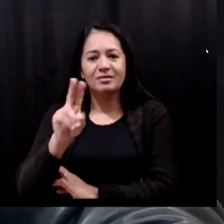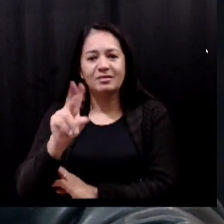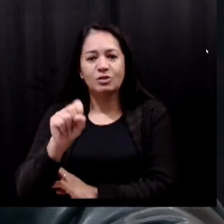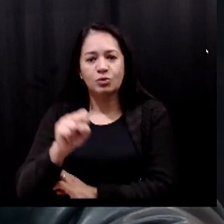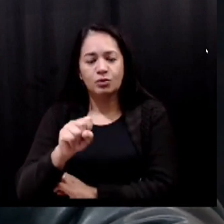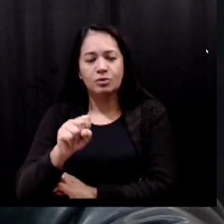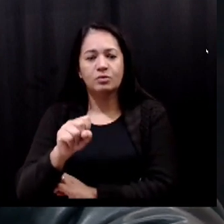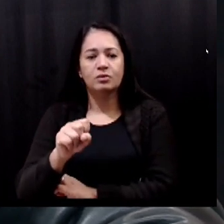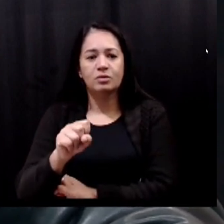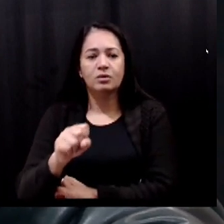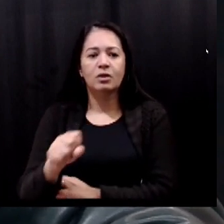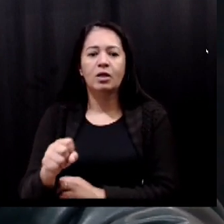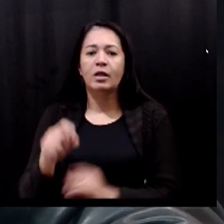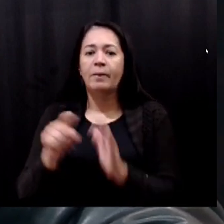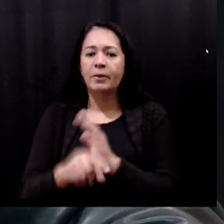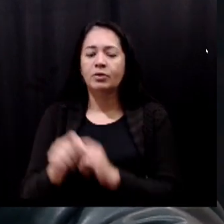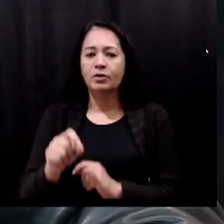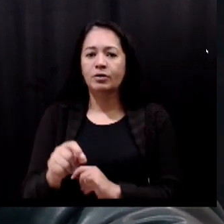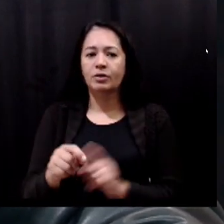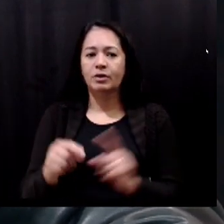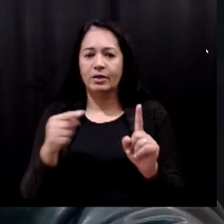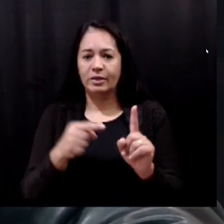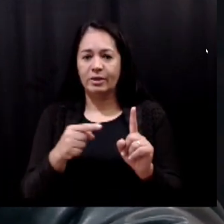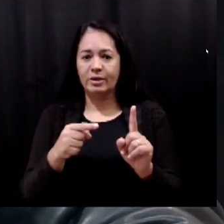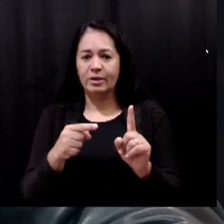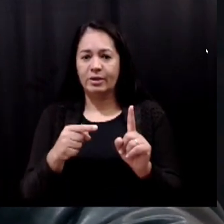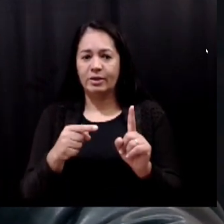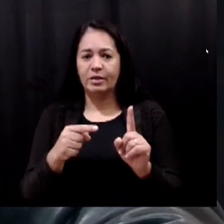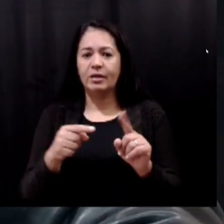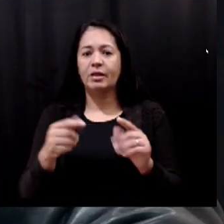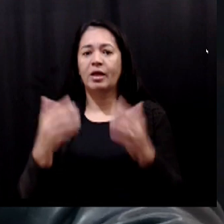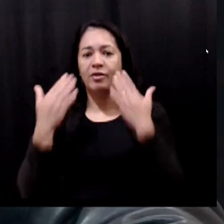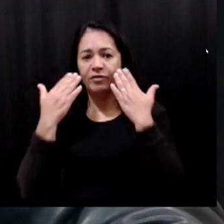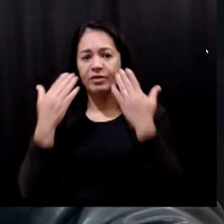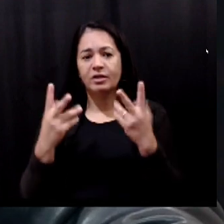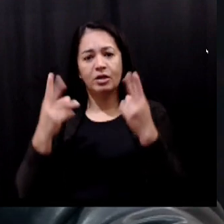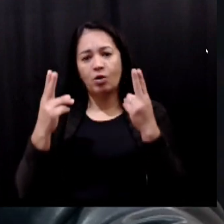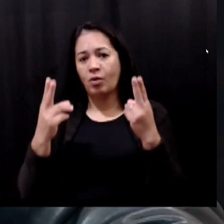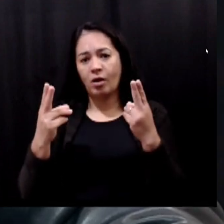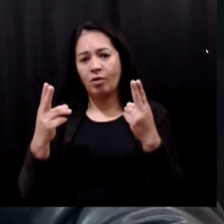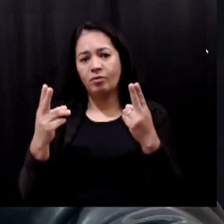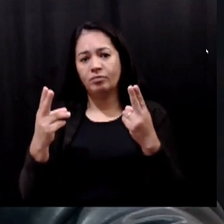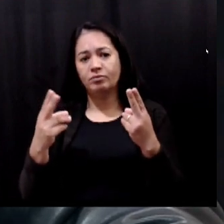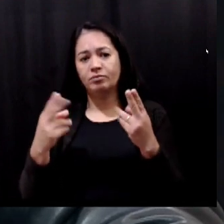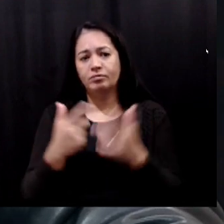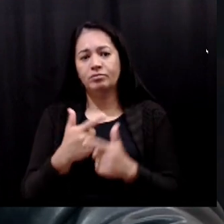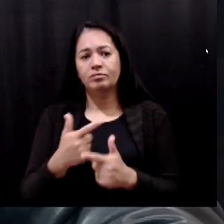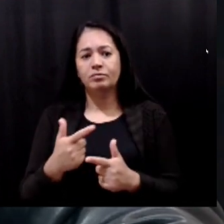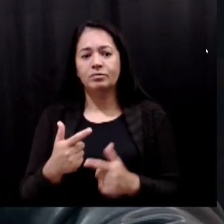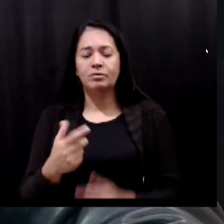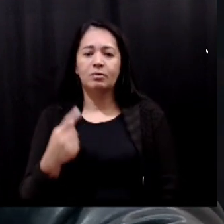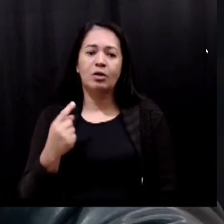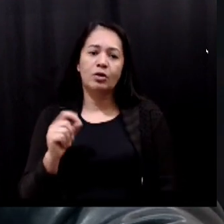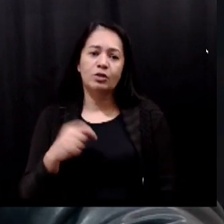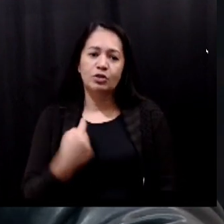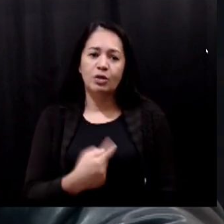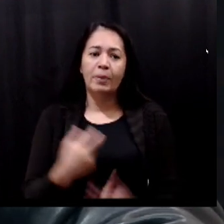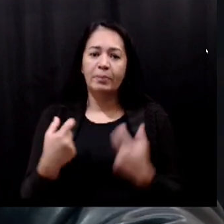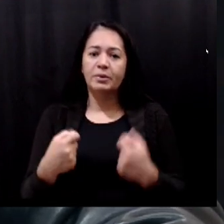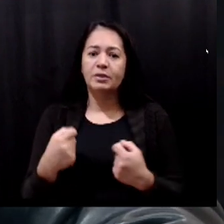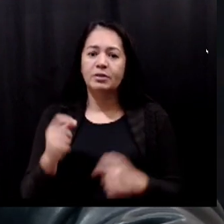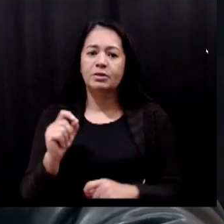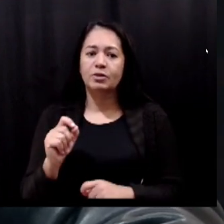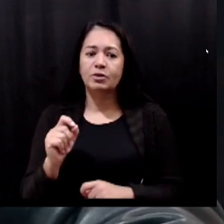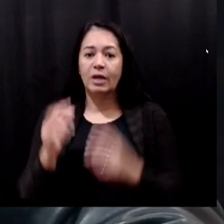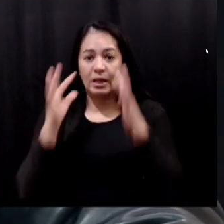pergunta se cuidadores informais Isso. profissionais enfrentam os mesmos riscos emocionais. Né, Vinícius? Uma coisa que a gente deve estar atento são os